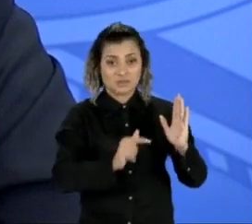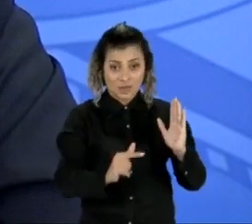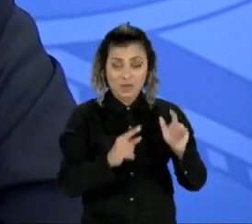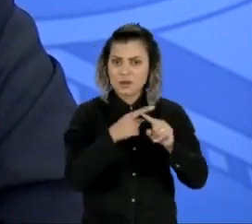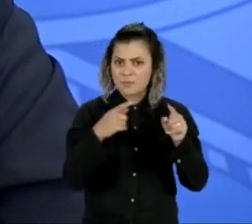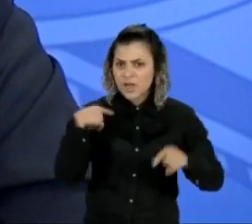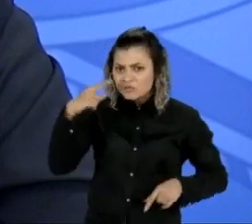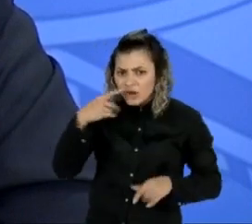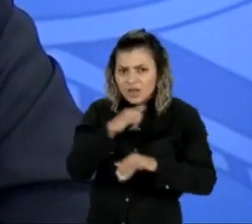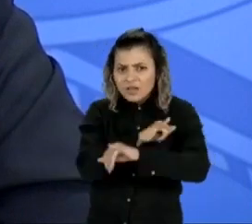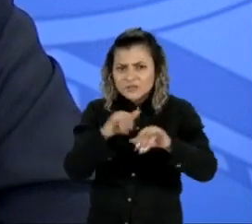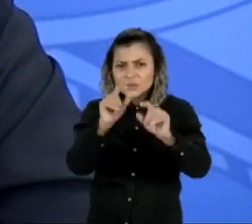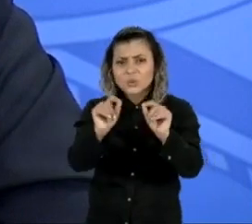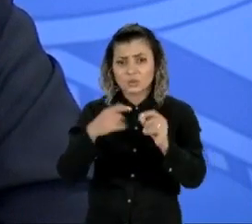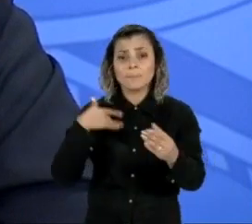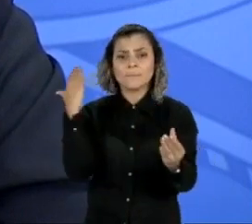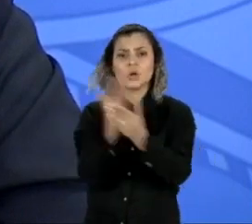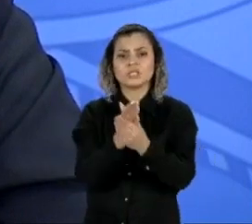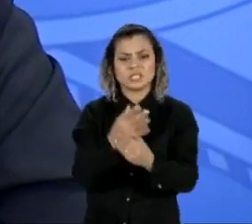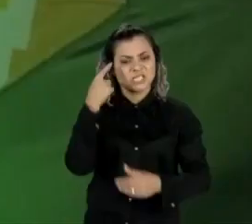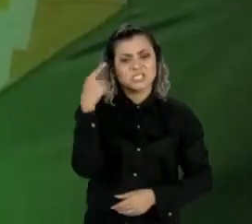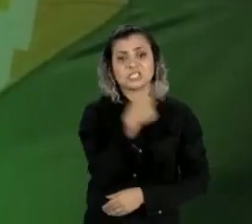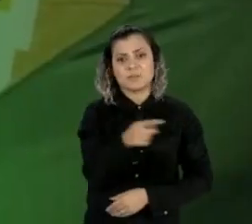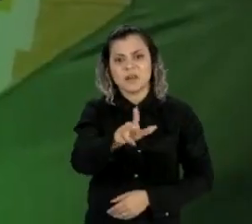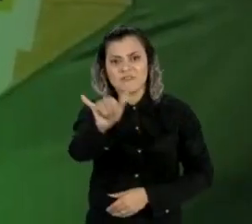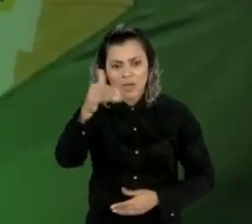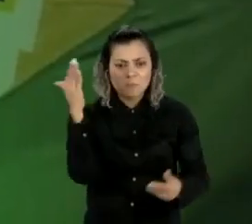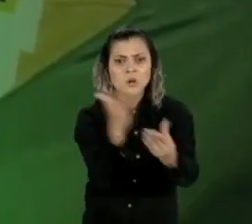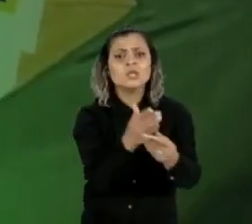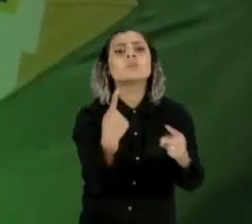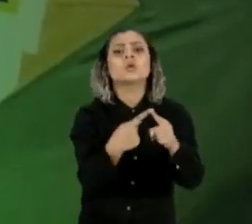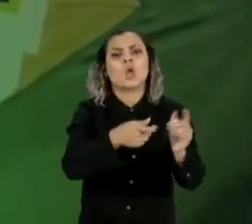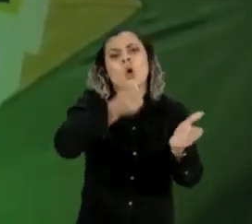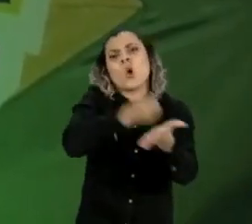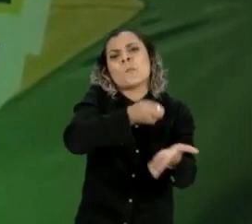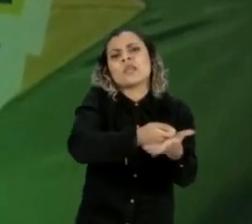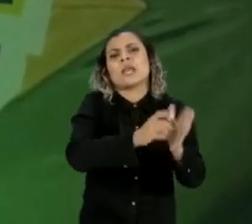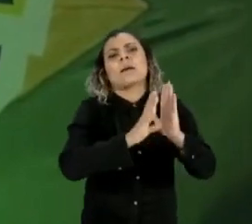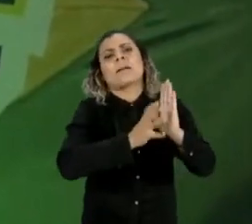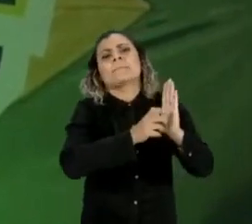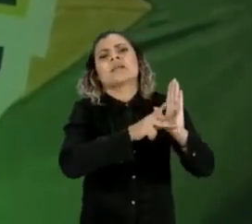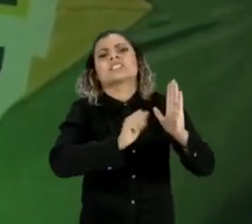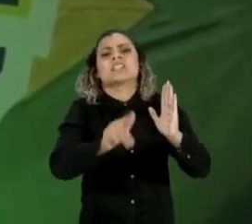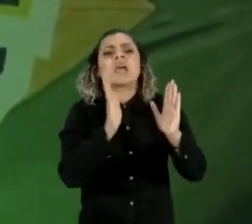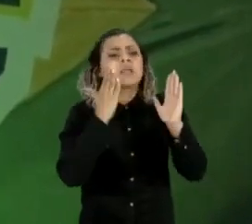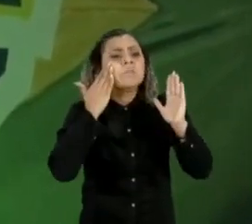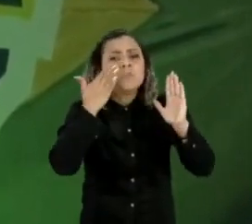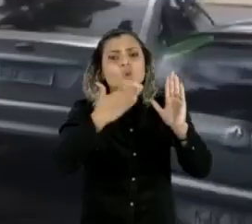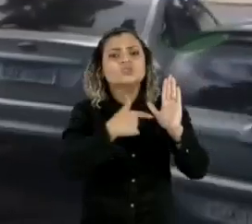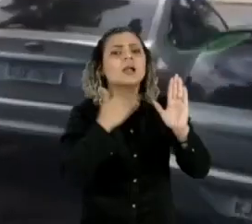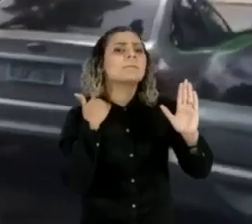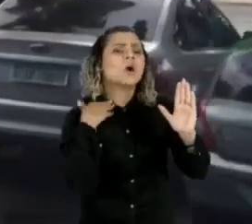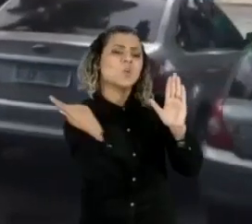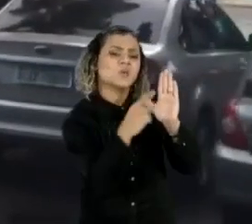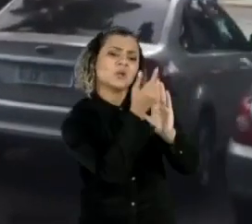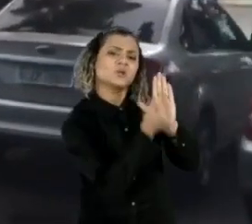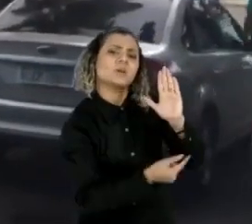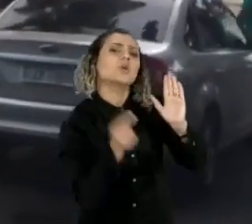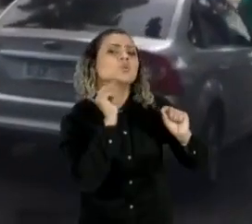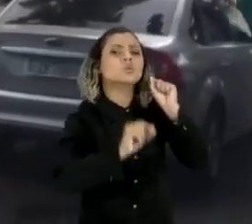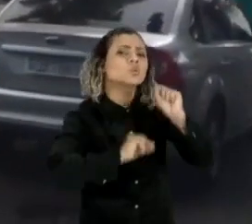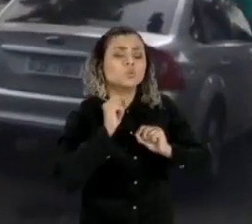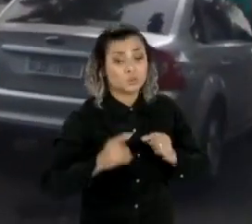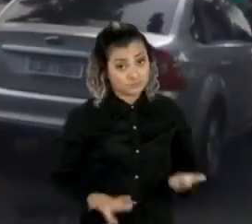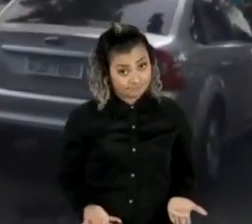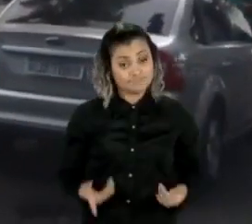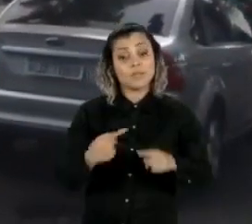que deve entrar com uma ação na Justiça esta semana para obrigar a cúpula do PSL a abrir as contas do partido. Além da pressão dos advogados,